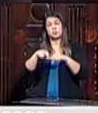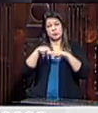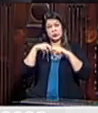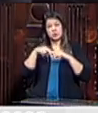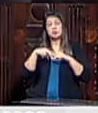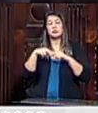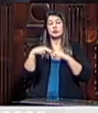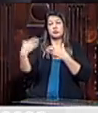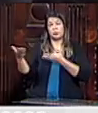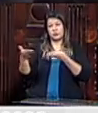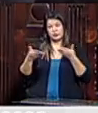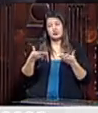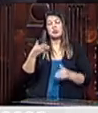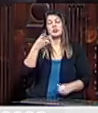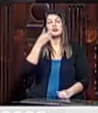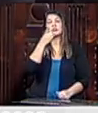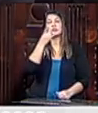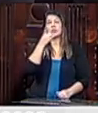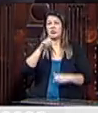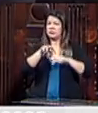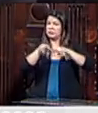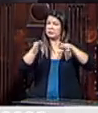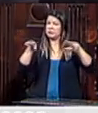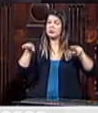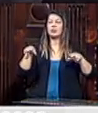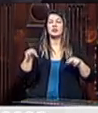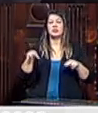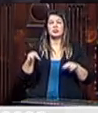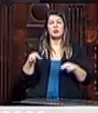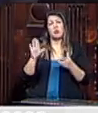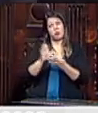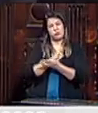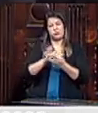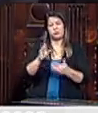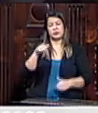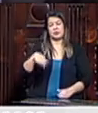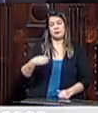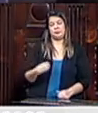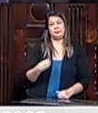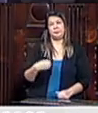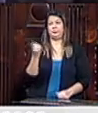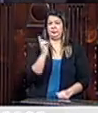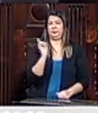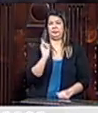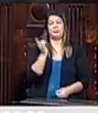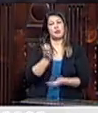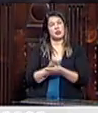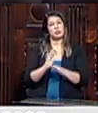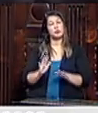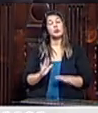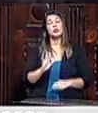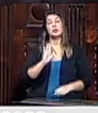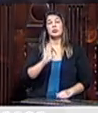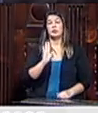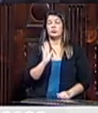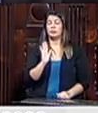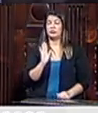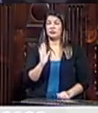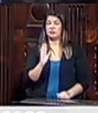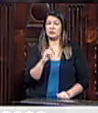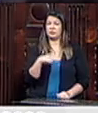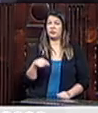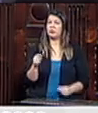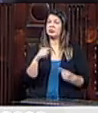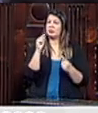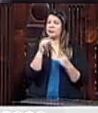convidado aqui vários deputados, alguns já não se encontram mais presentes, mas no sentido da